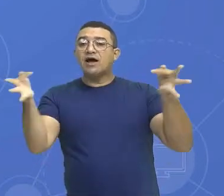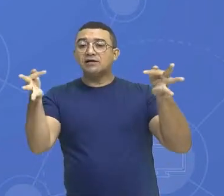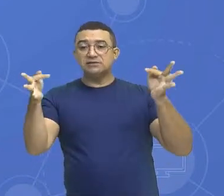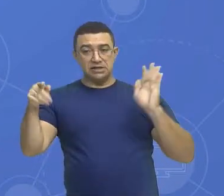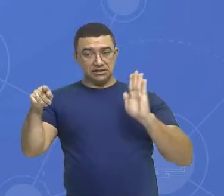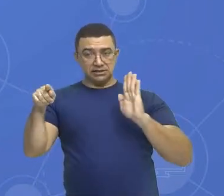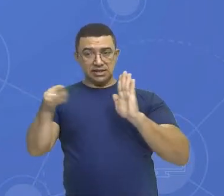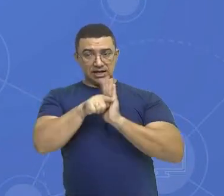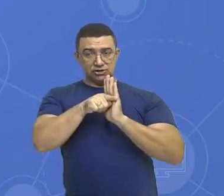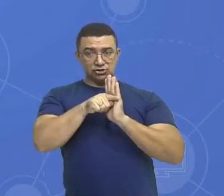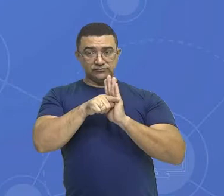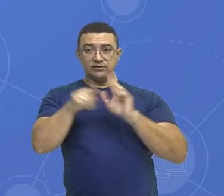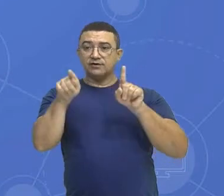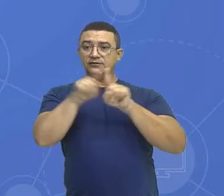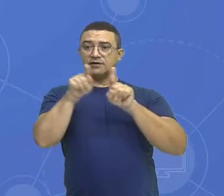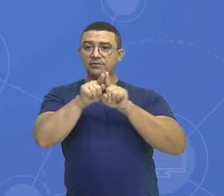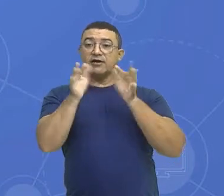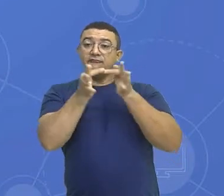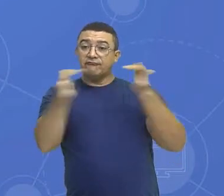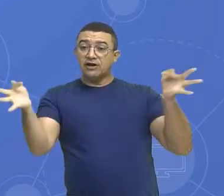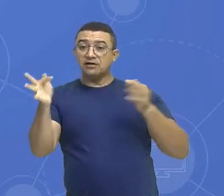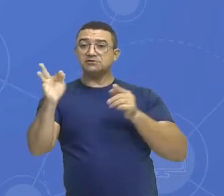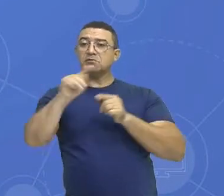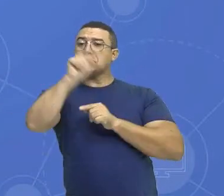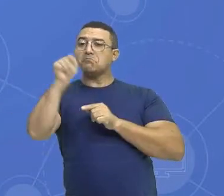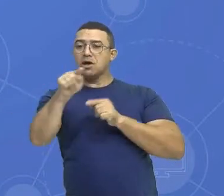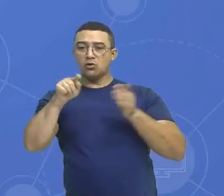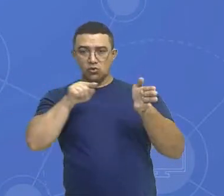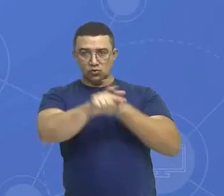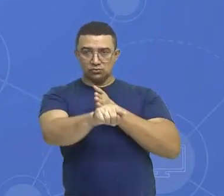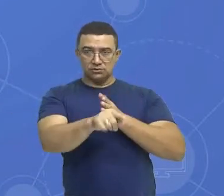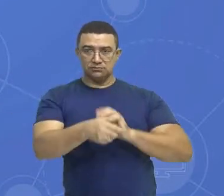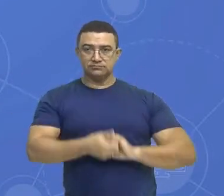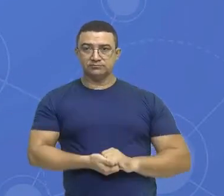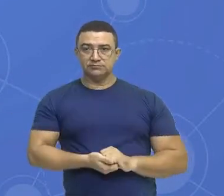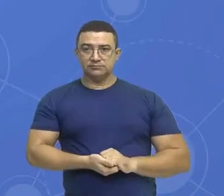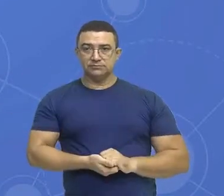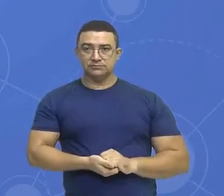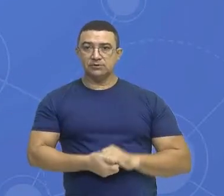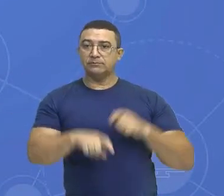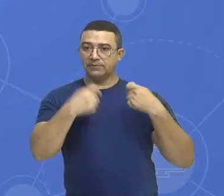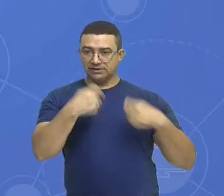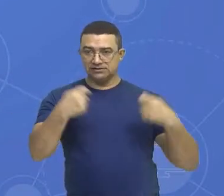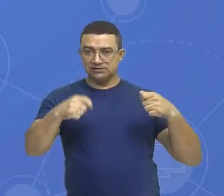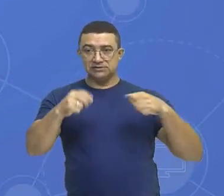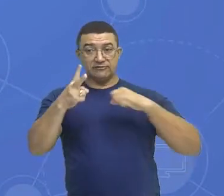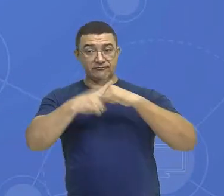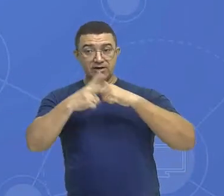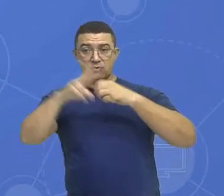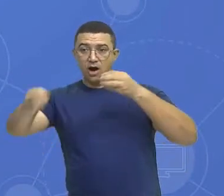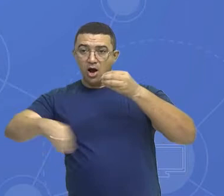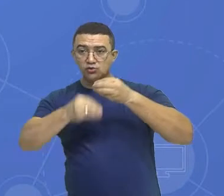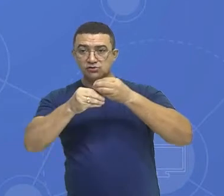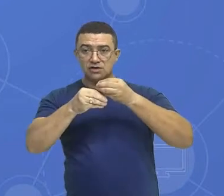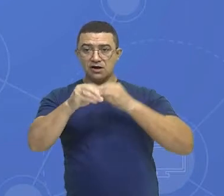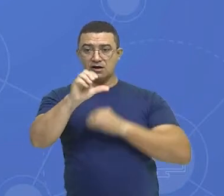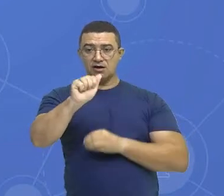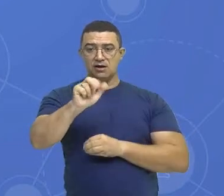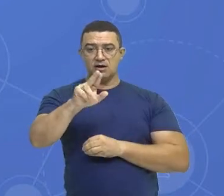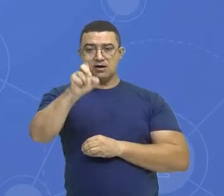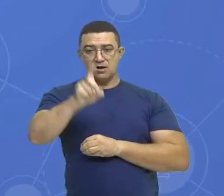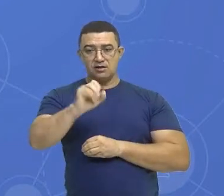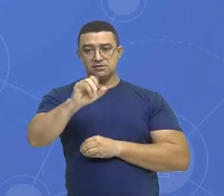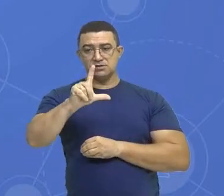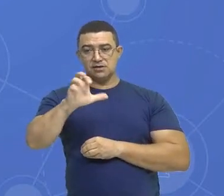interrogativa aí da simple present. Eu não faço pergunta em língua inglesa, por exemplo, sem o verbo auxiliar. O do e o